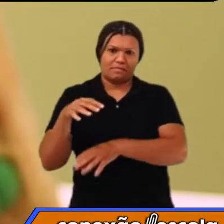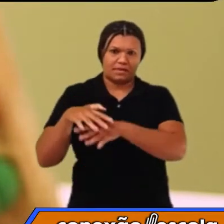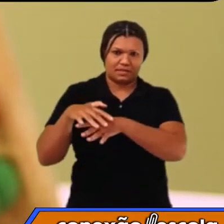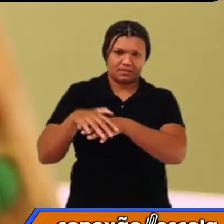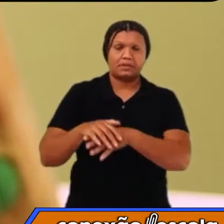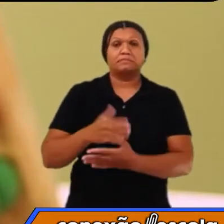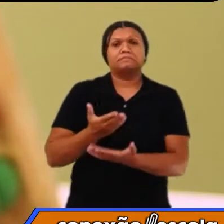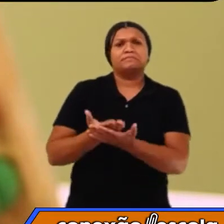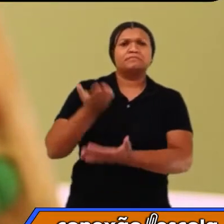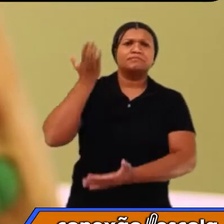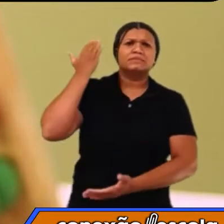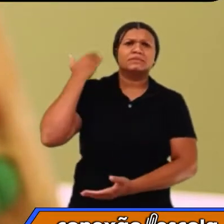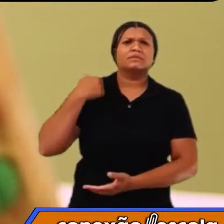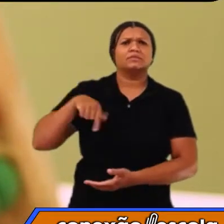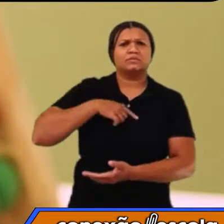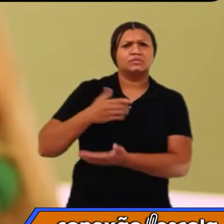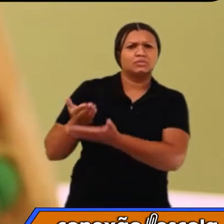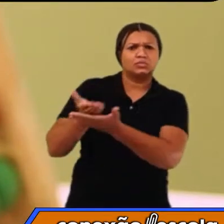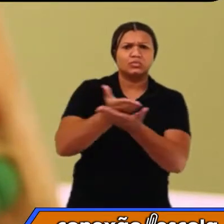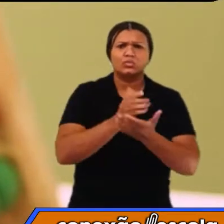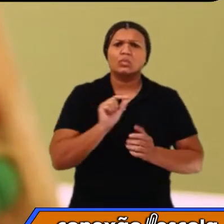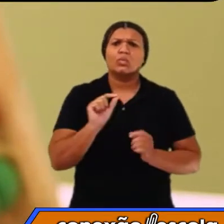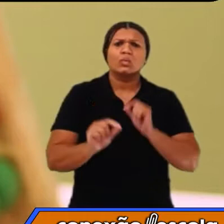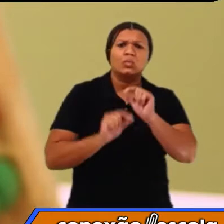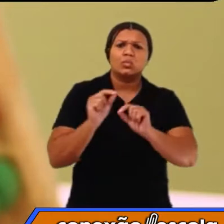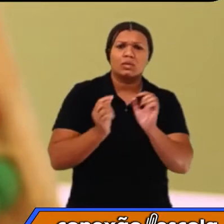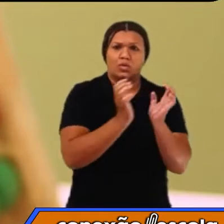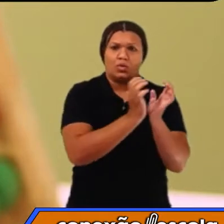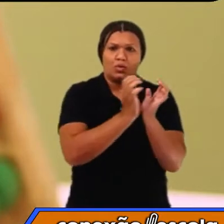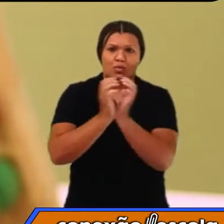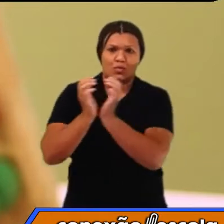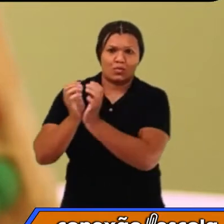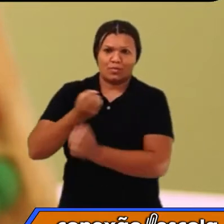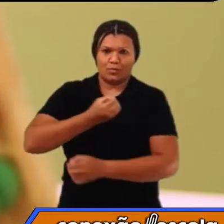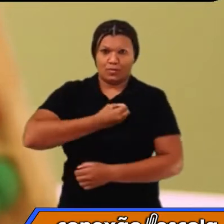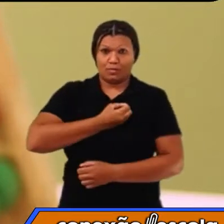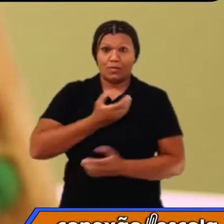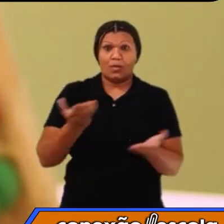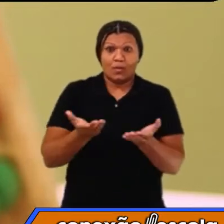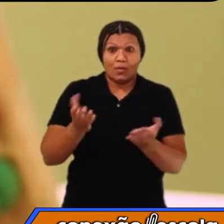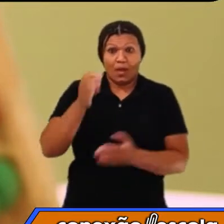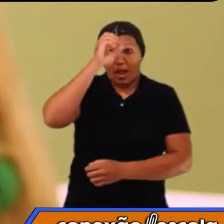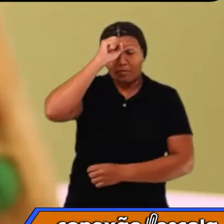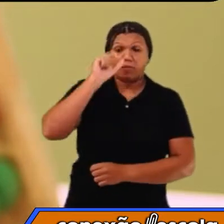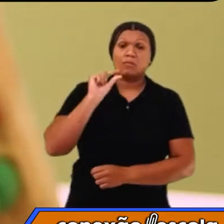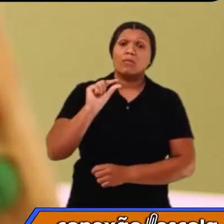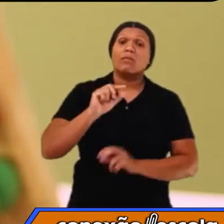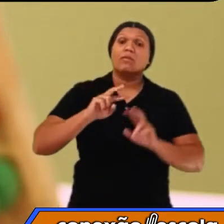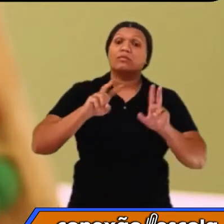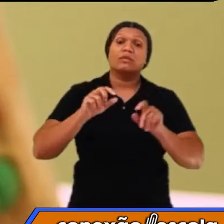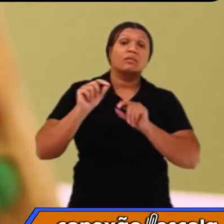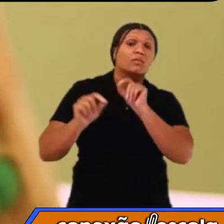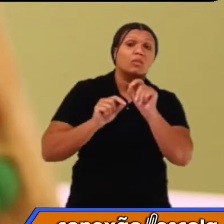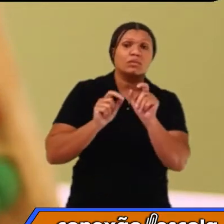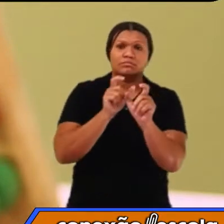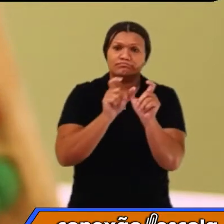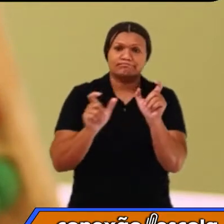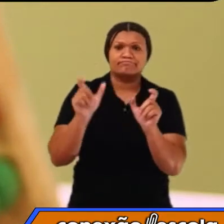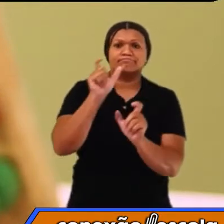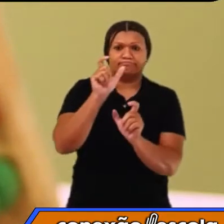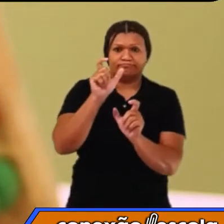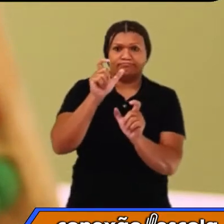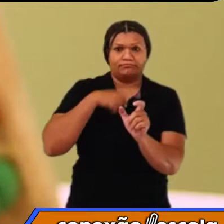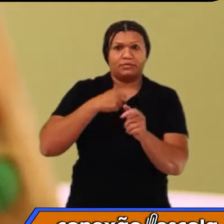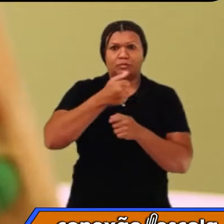passado nós damos os conjuntos numéricos não foi hoje a gente vai aprender um pouquinho de potência com expoente negativo expoente